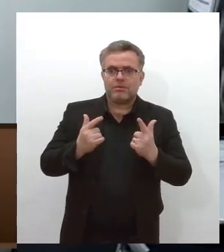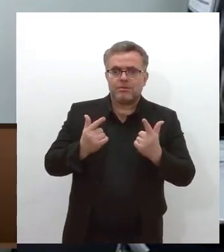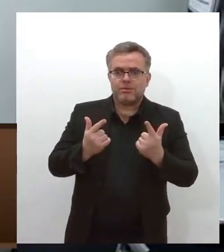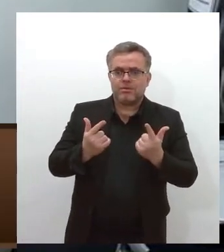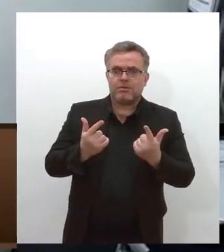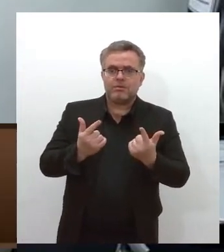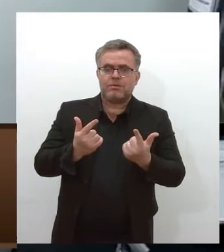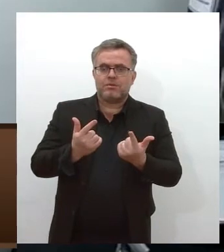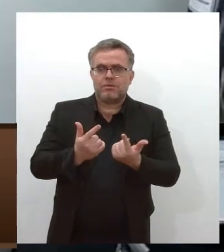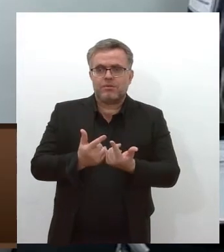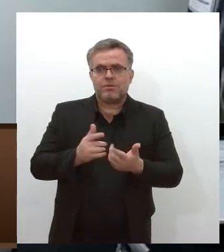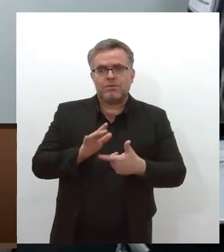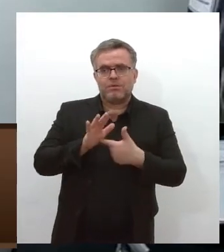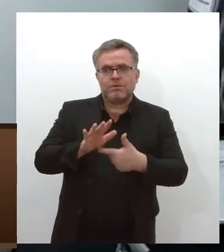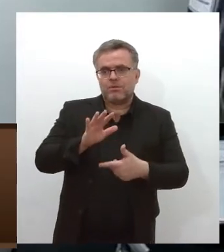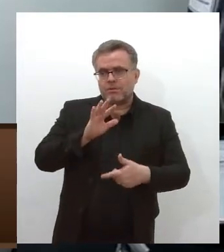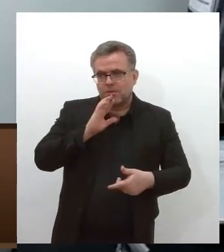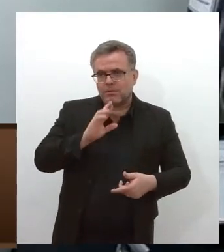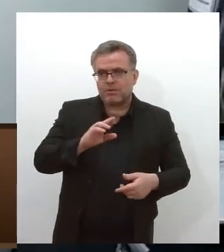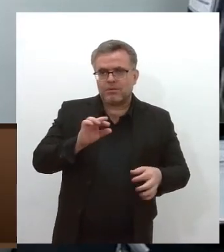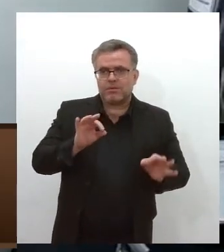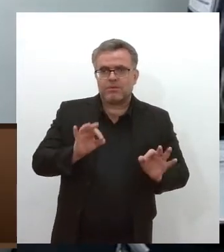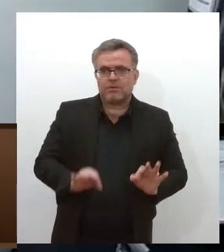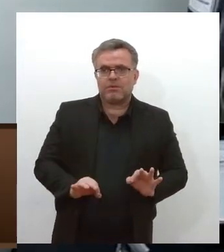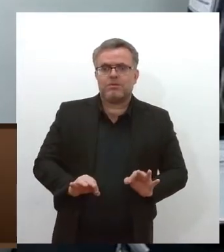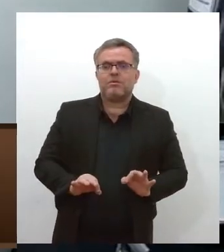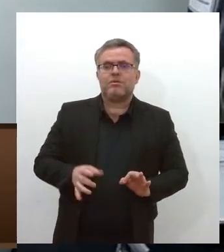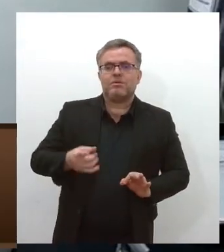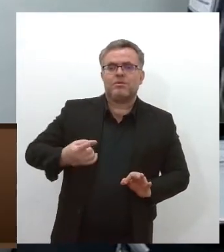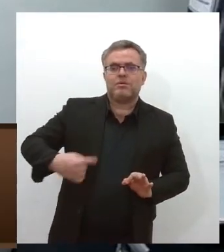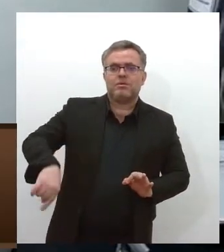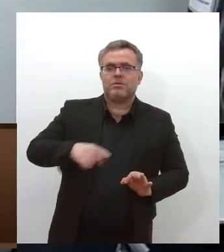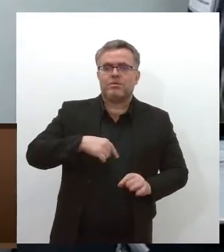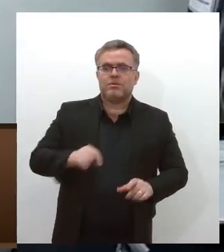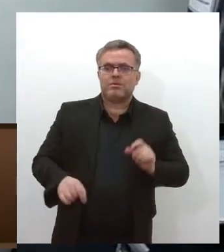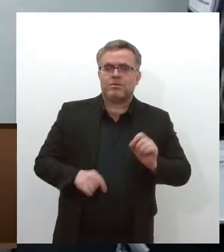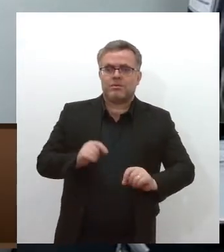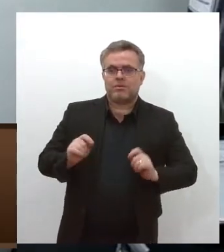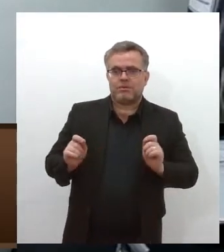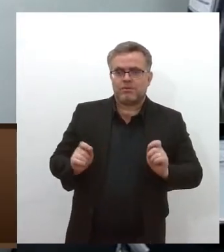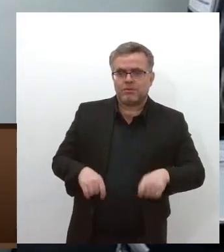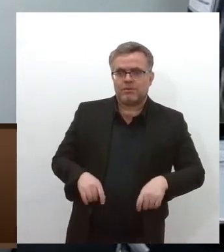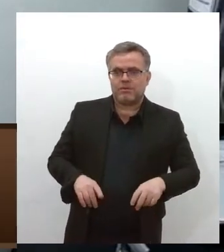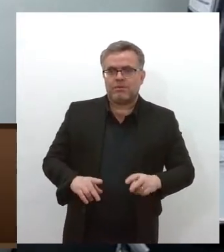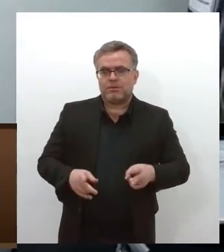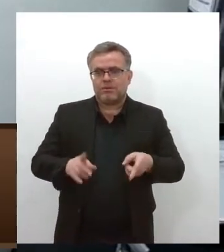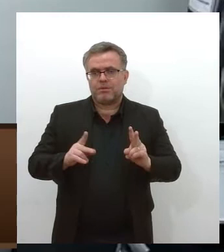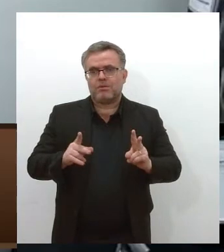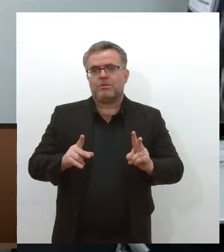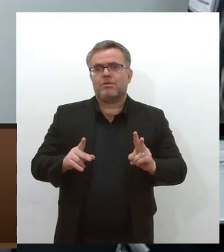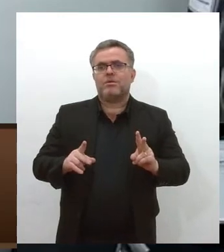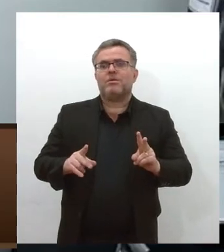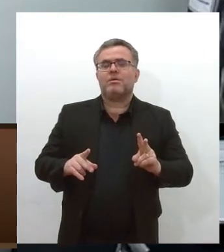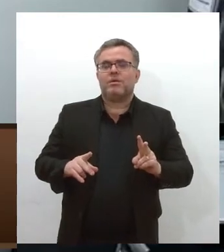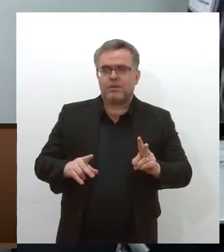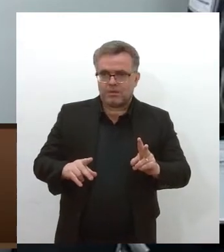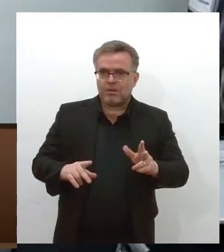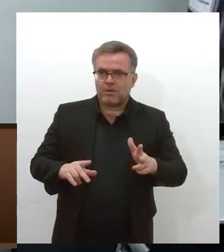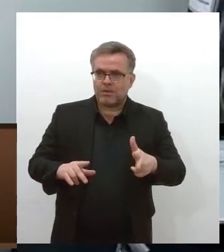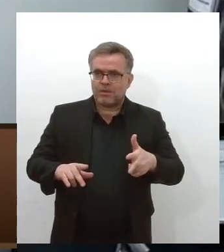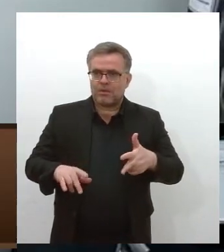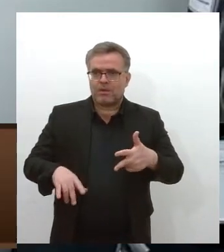ele é um poder, então pensando em Congresso Nacional, é o poder que, em tese, eu digo em tese porque toda